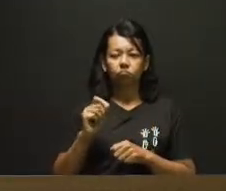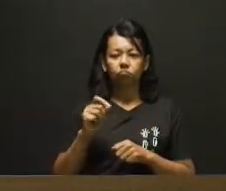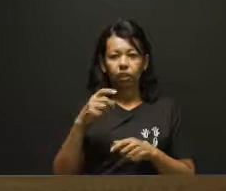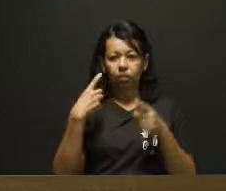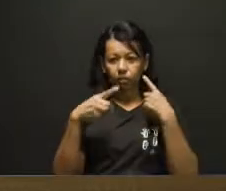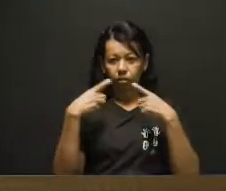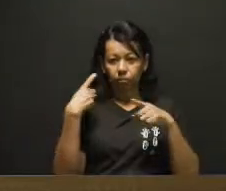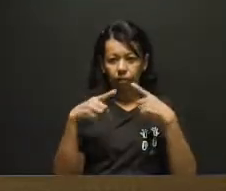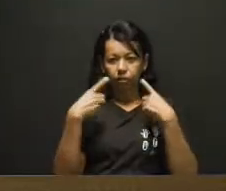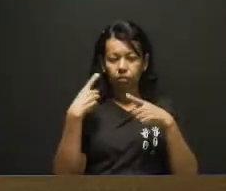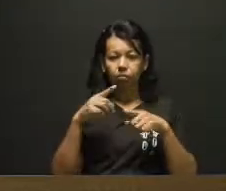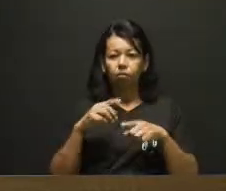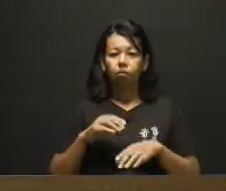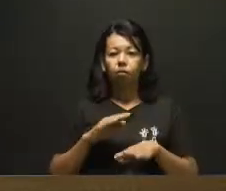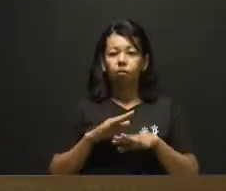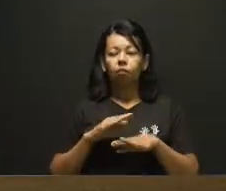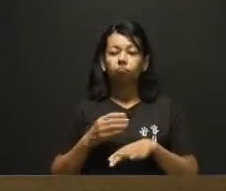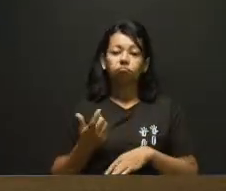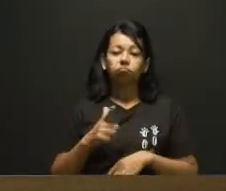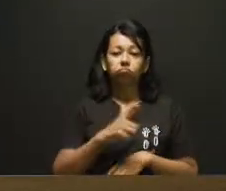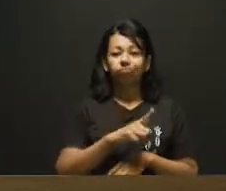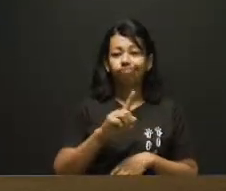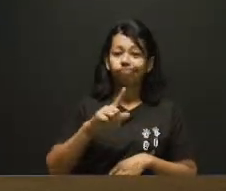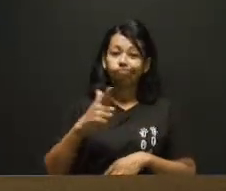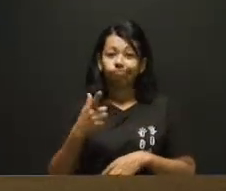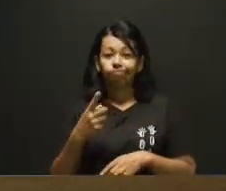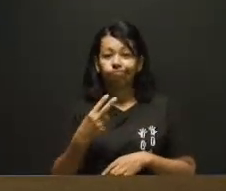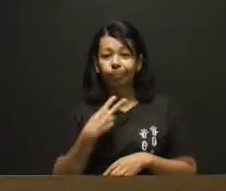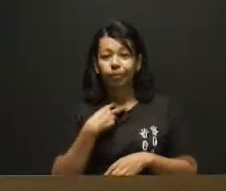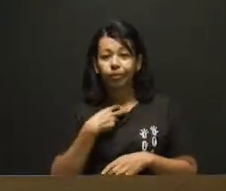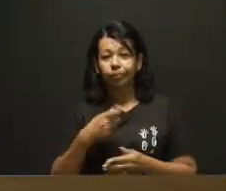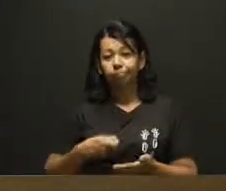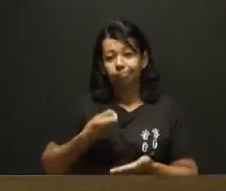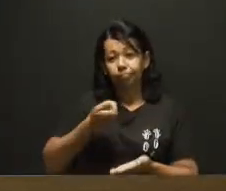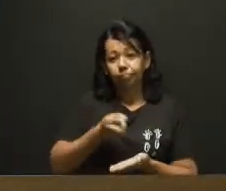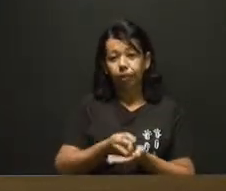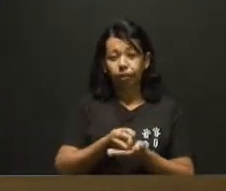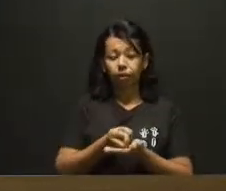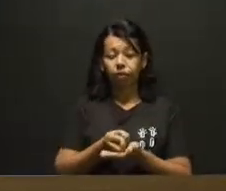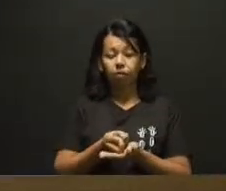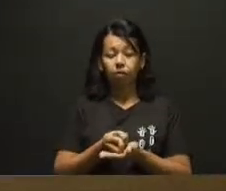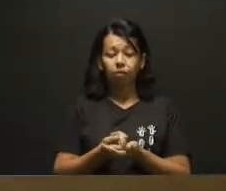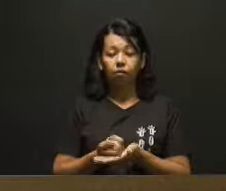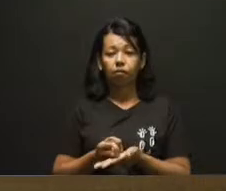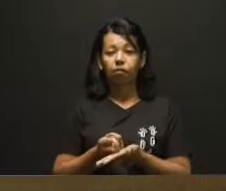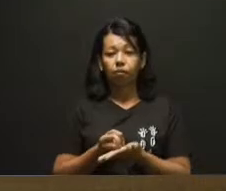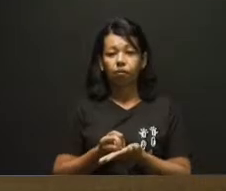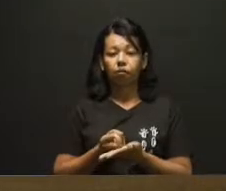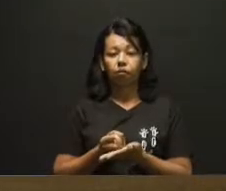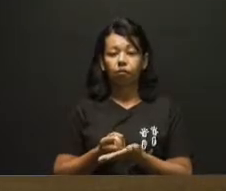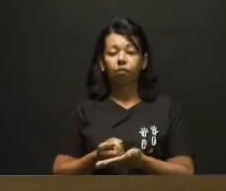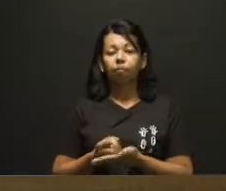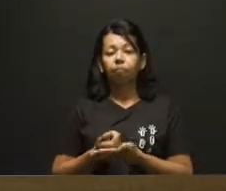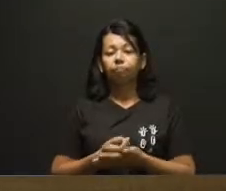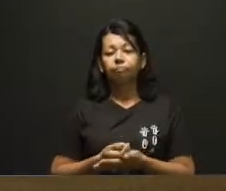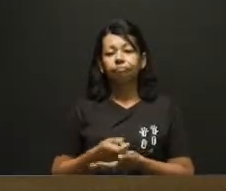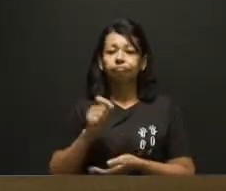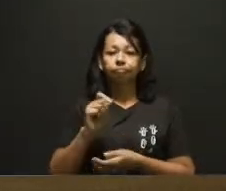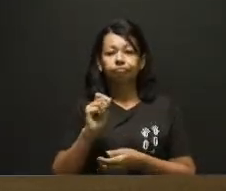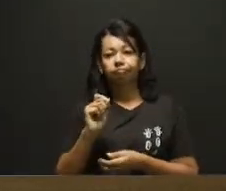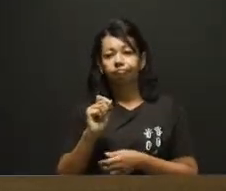né mas muitos não podem pagar essa peça esse atendimento que